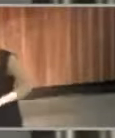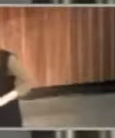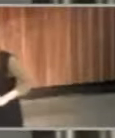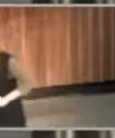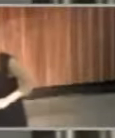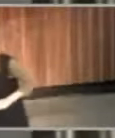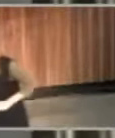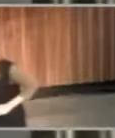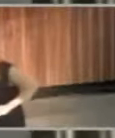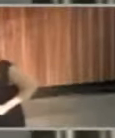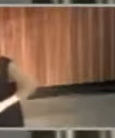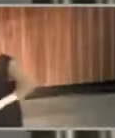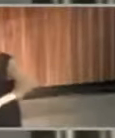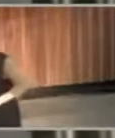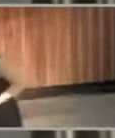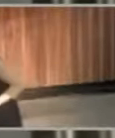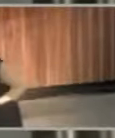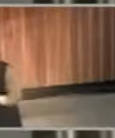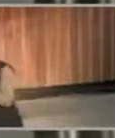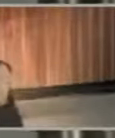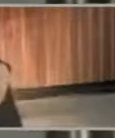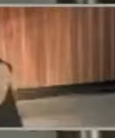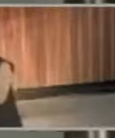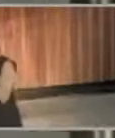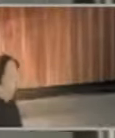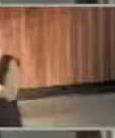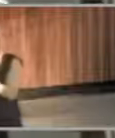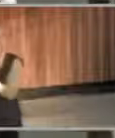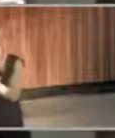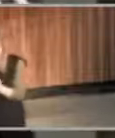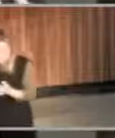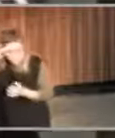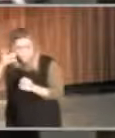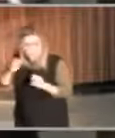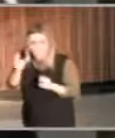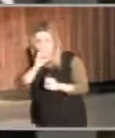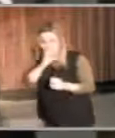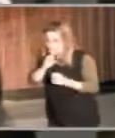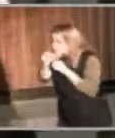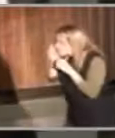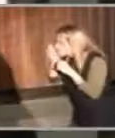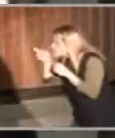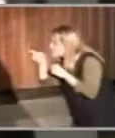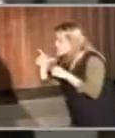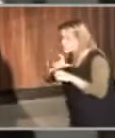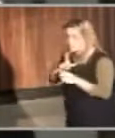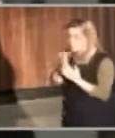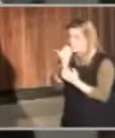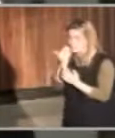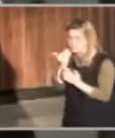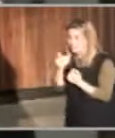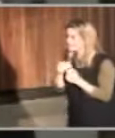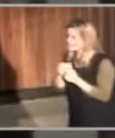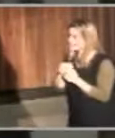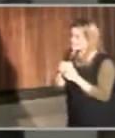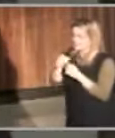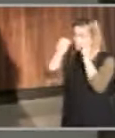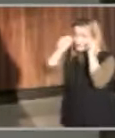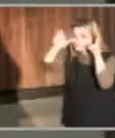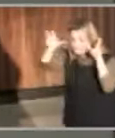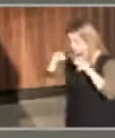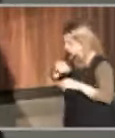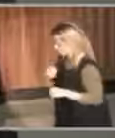todo mundo ficava olhando quando levantava-se a chuva do maná e aí